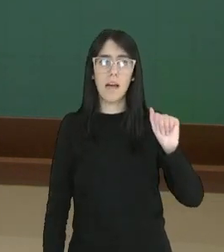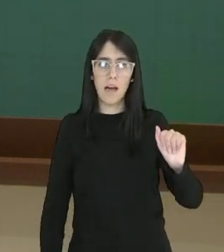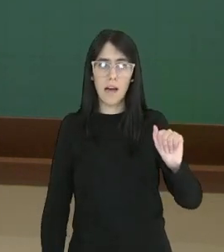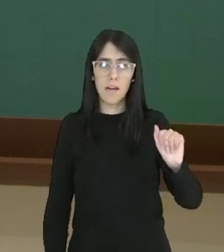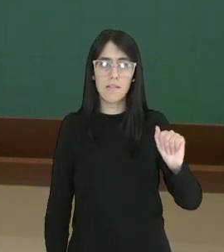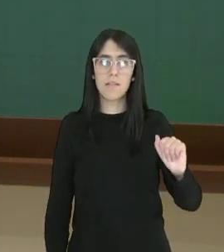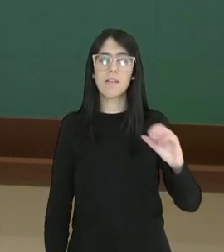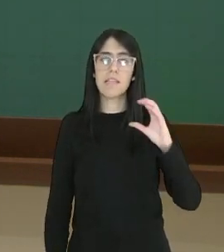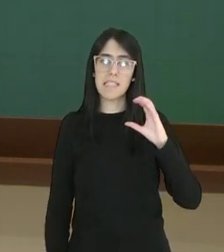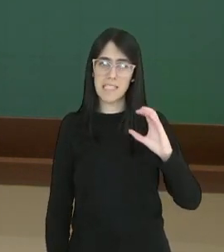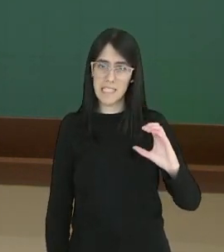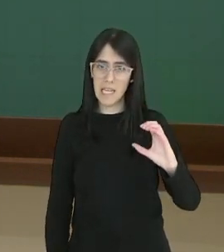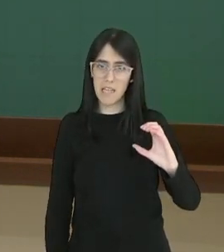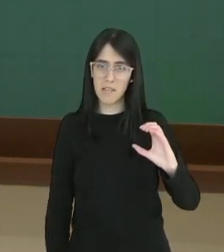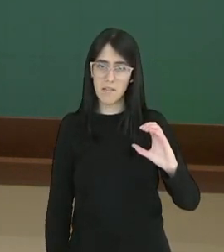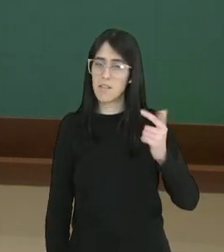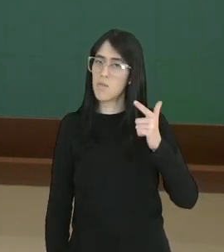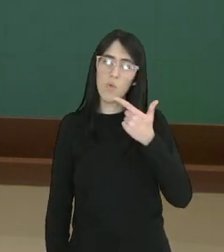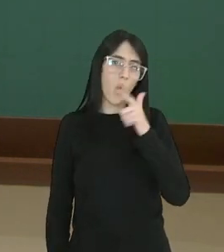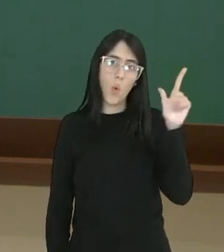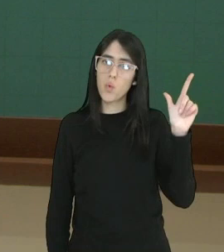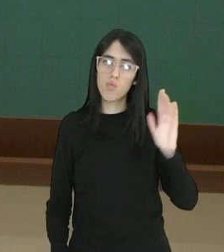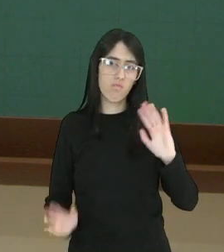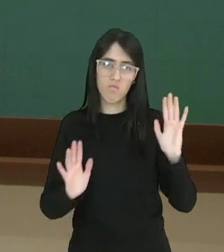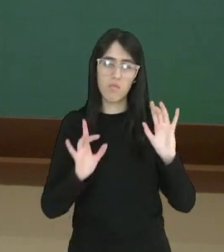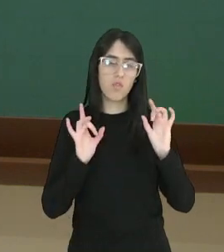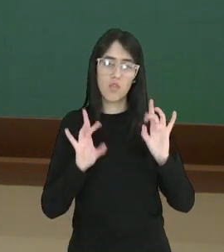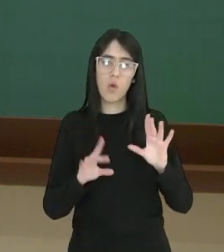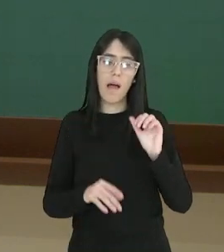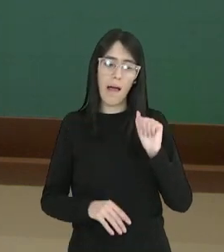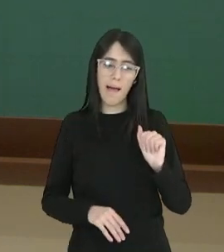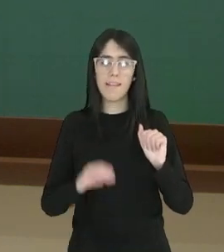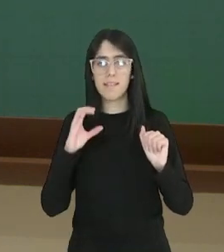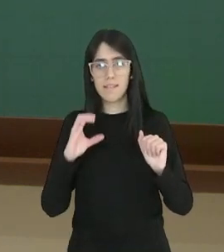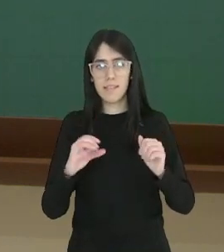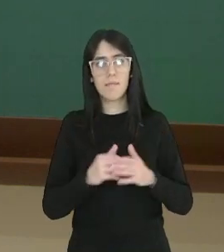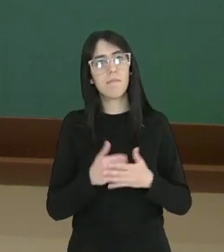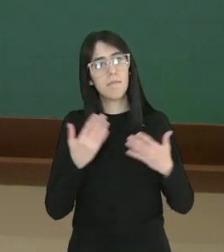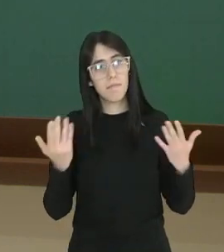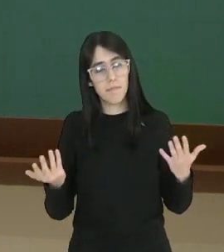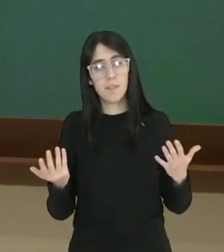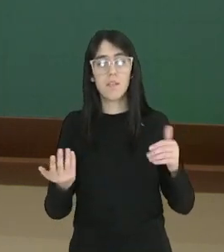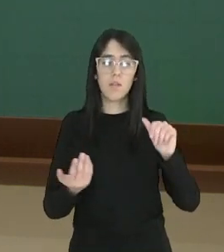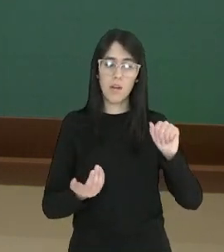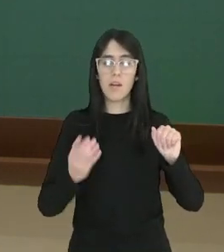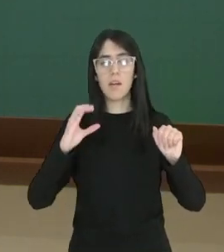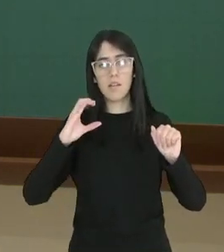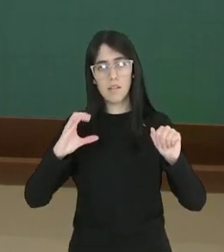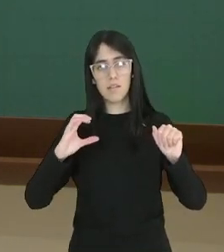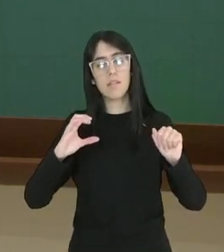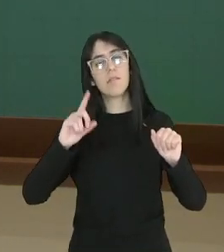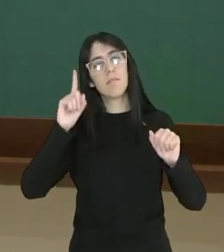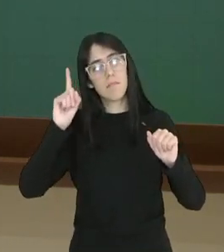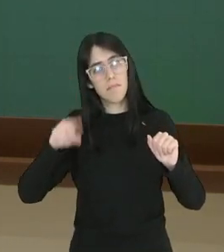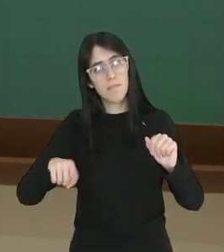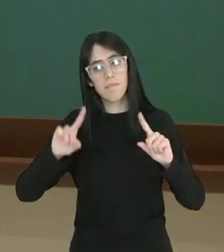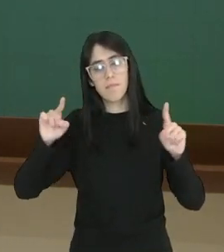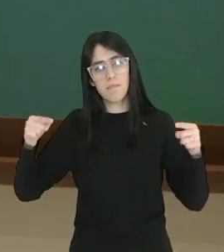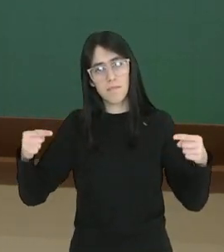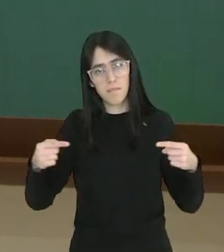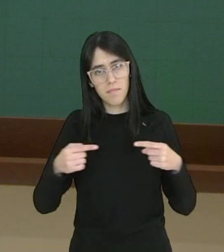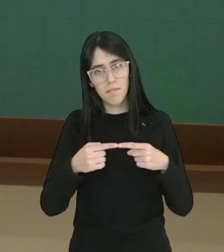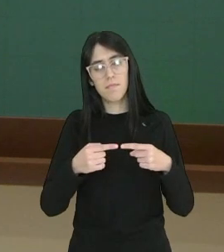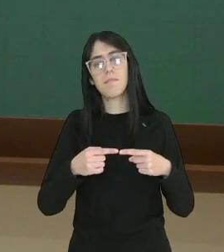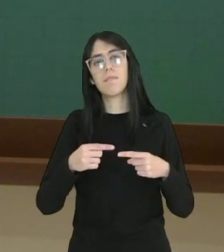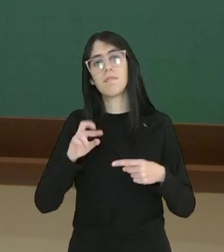o ponto C. Eu não tenho nenhum outro. Então, esses dois pontinhos, eles estão